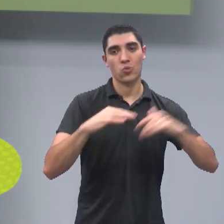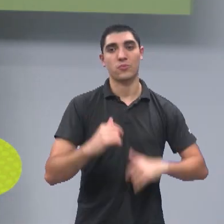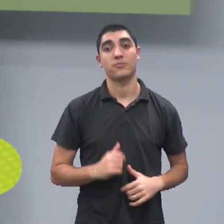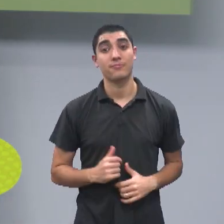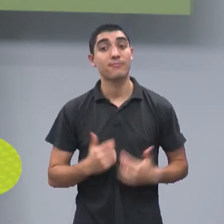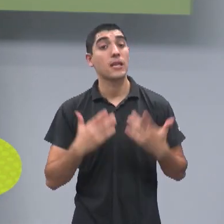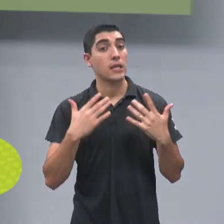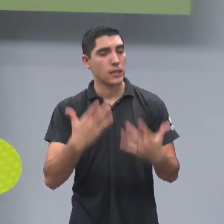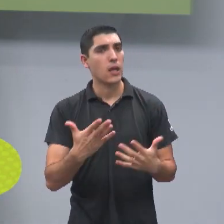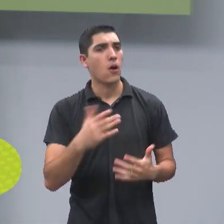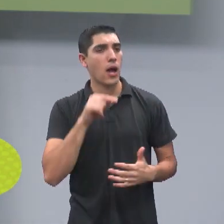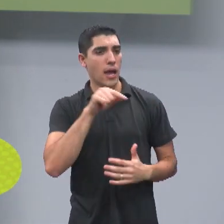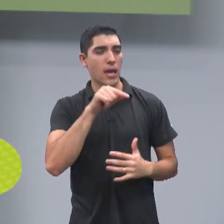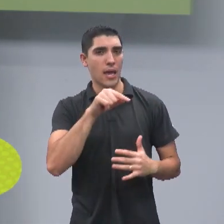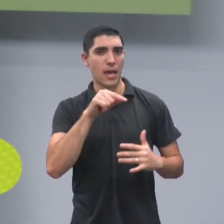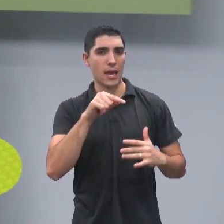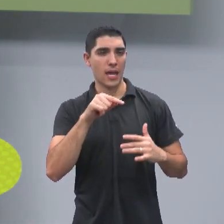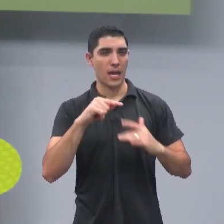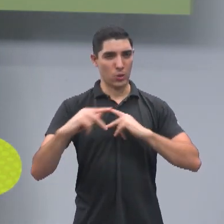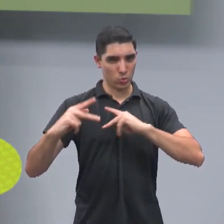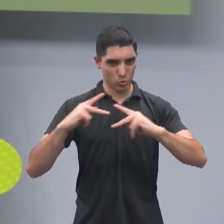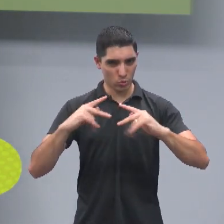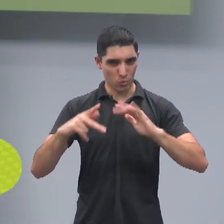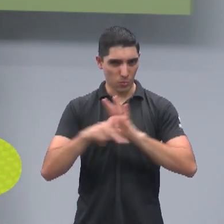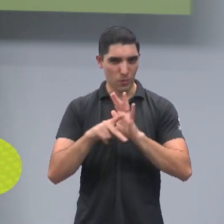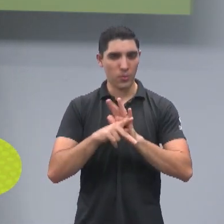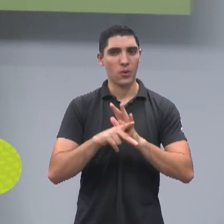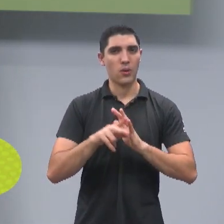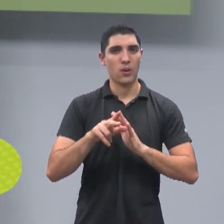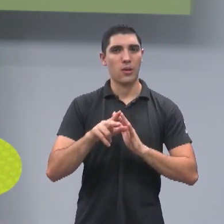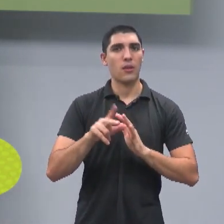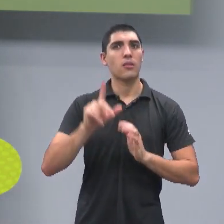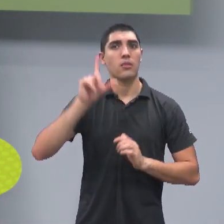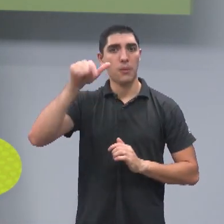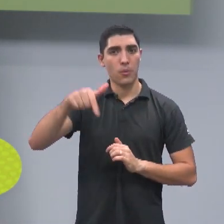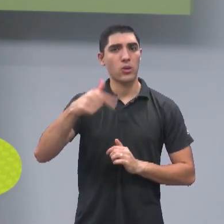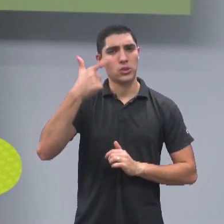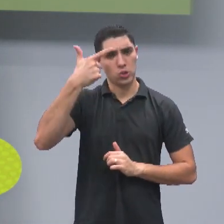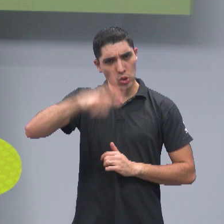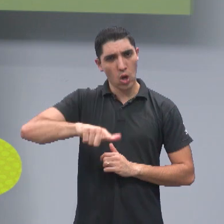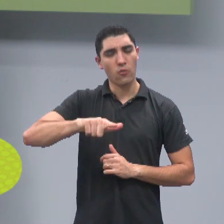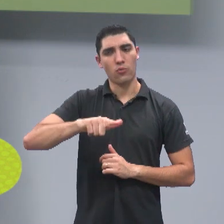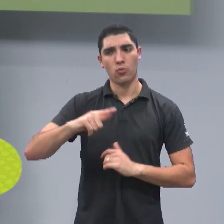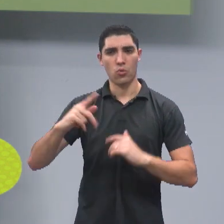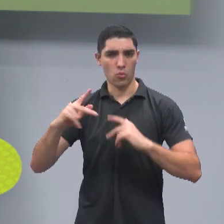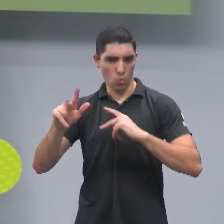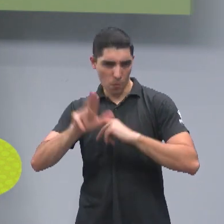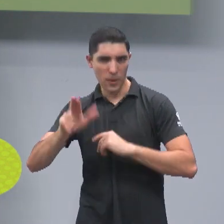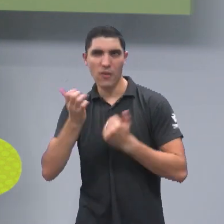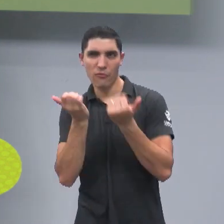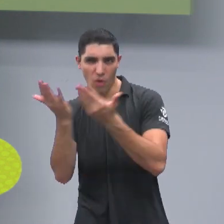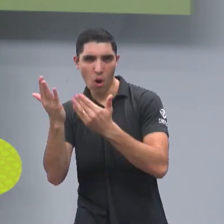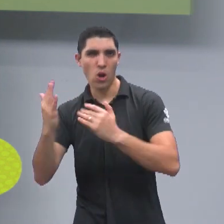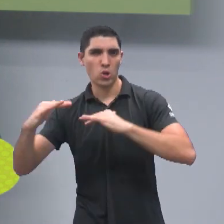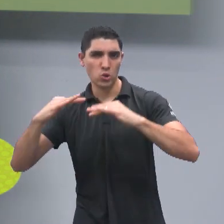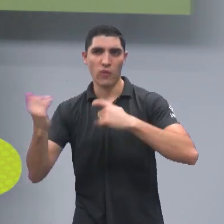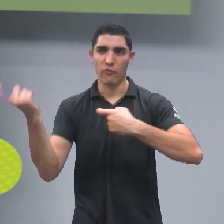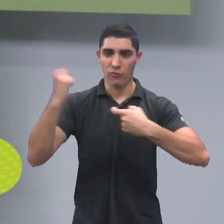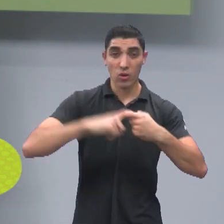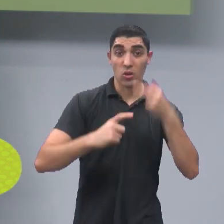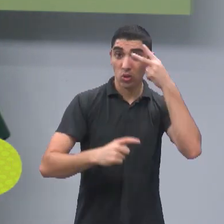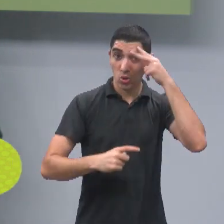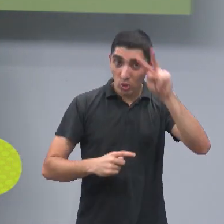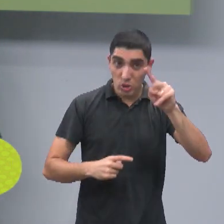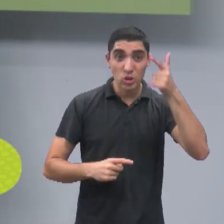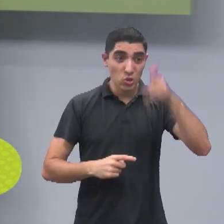volta e já concentra para o jogo que é daqui 2 dias, né? Depois de 1 dia e meio desse jogo. Então,